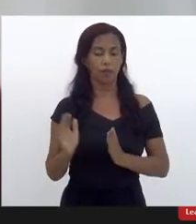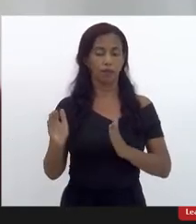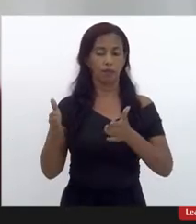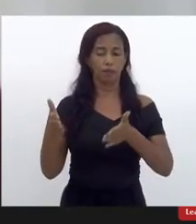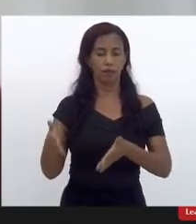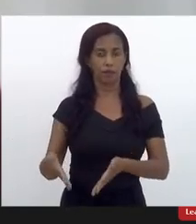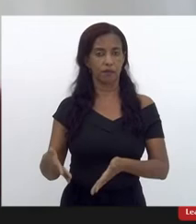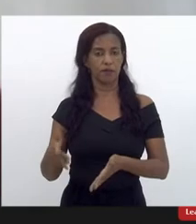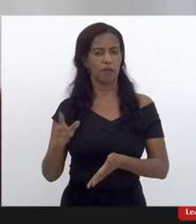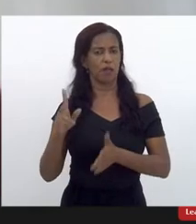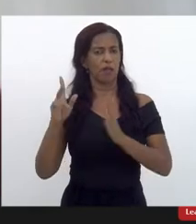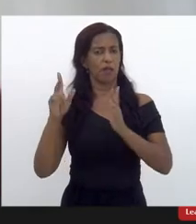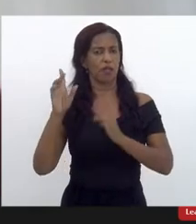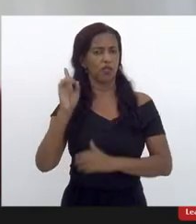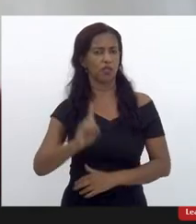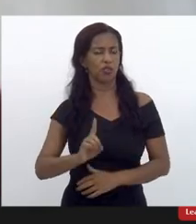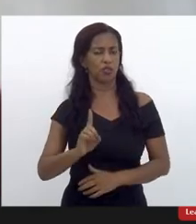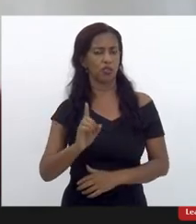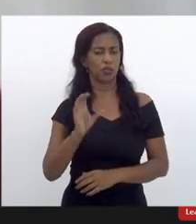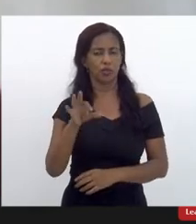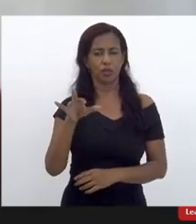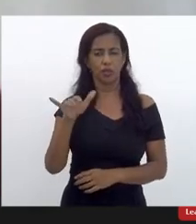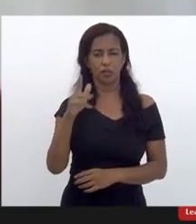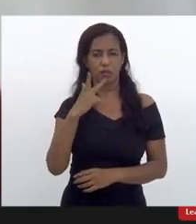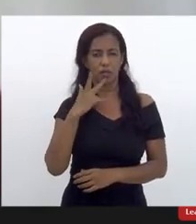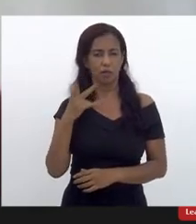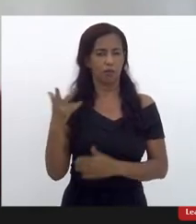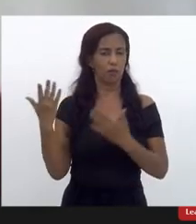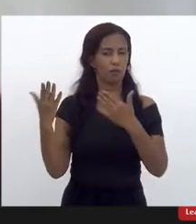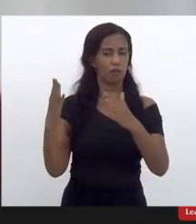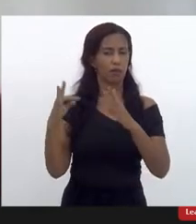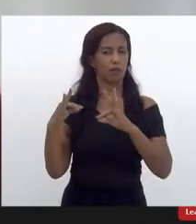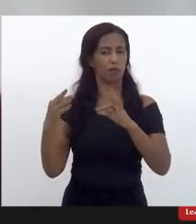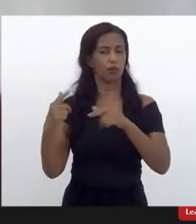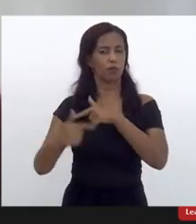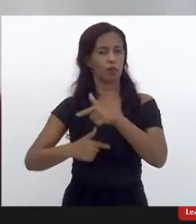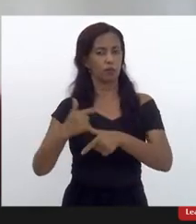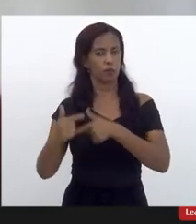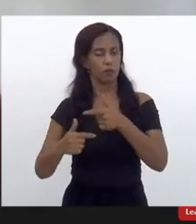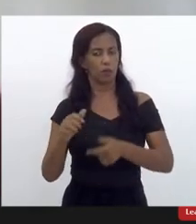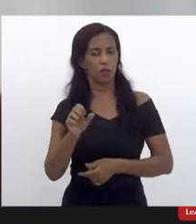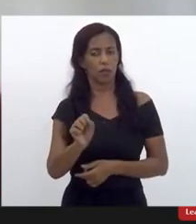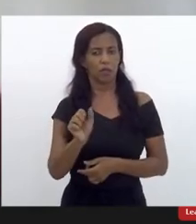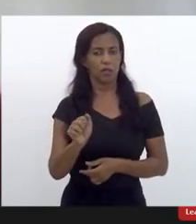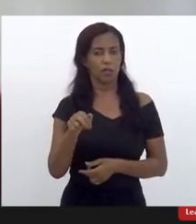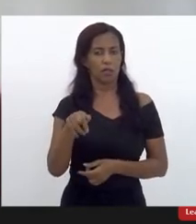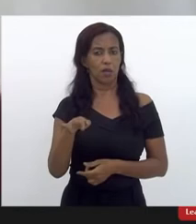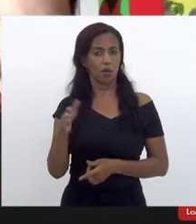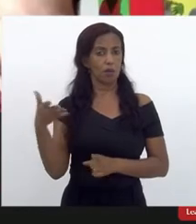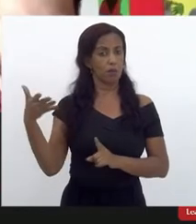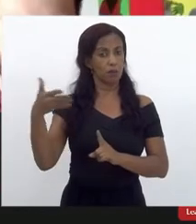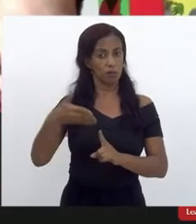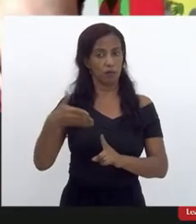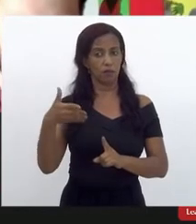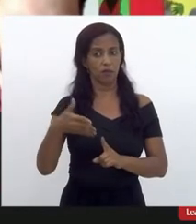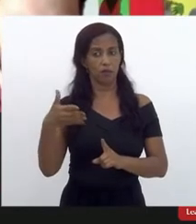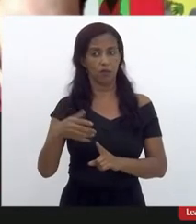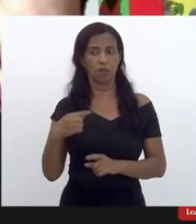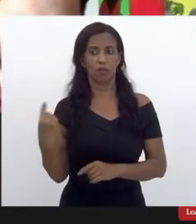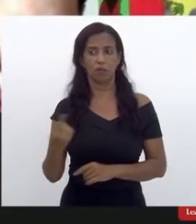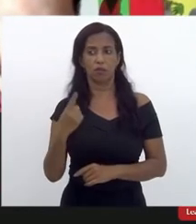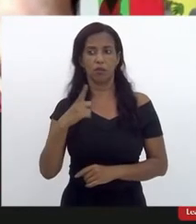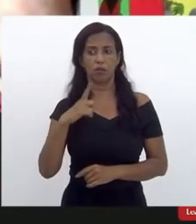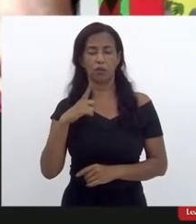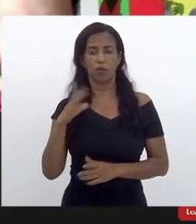colocou a diretora Cecília, um abraço para a Cecília, parabéns por todo o trabalho desenvolvido em Saquarema, que é sempre referência. Nós temos,